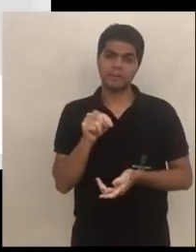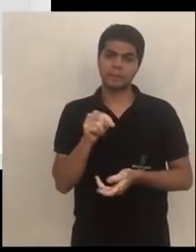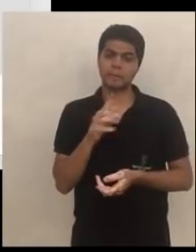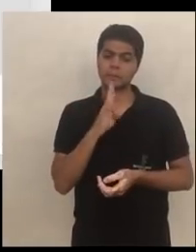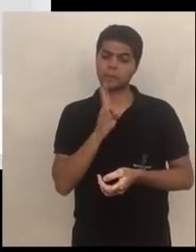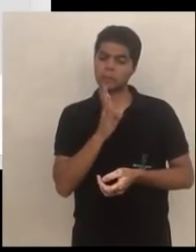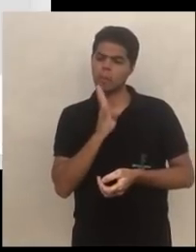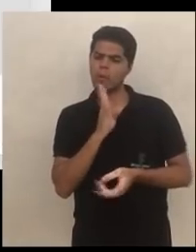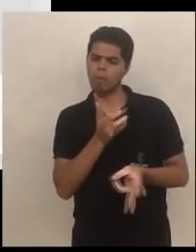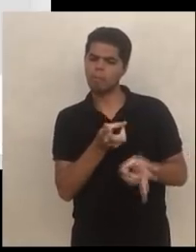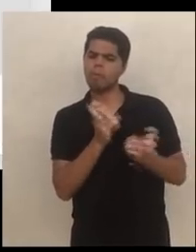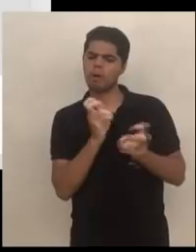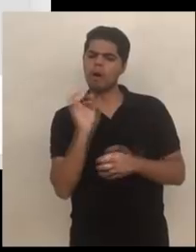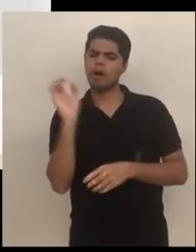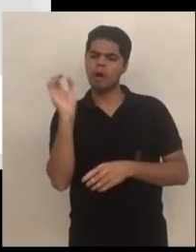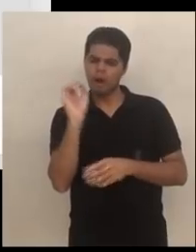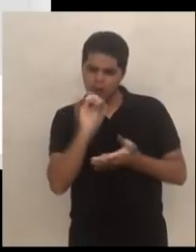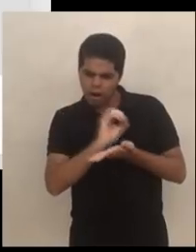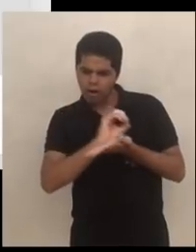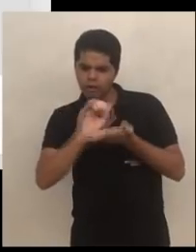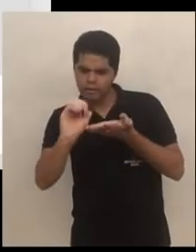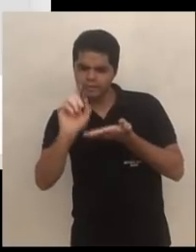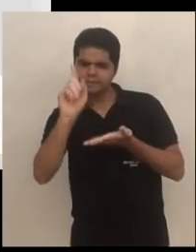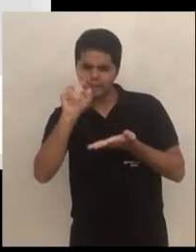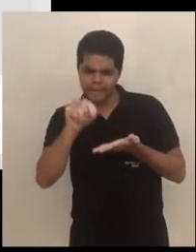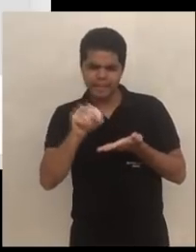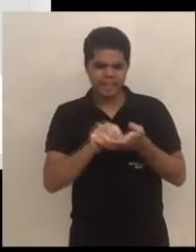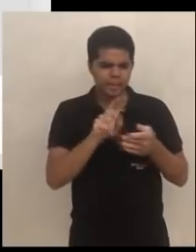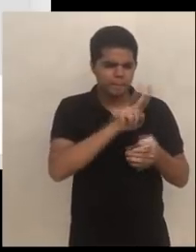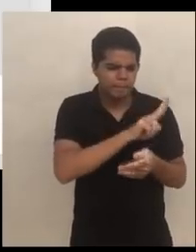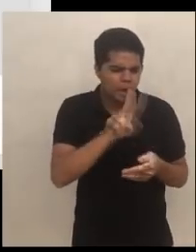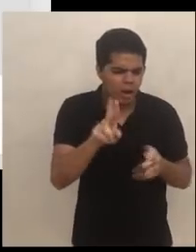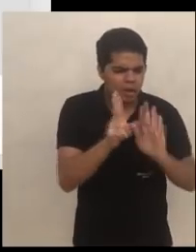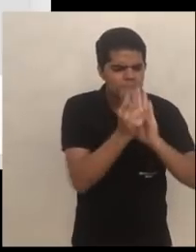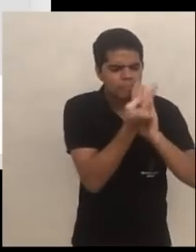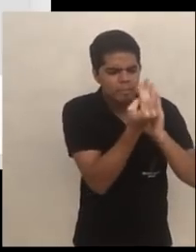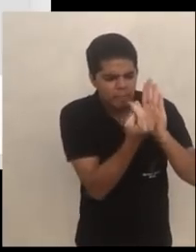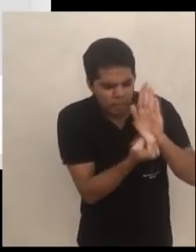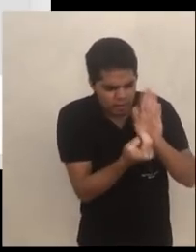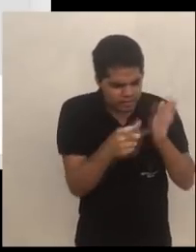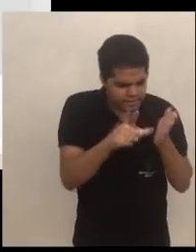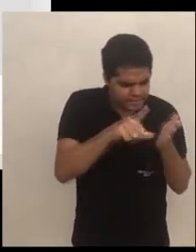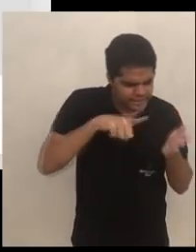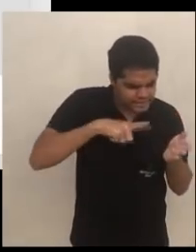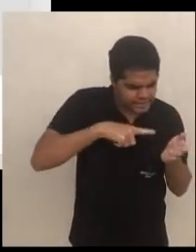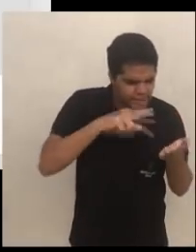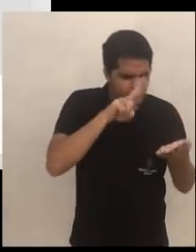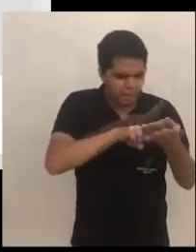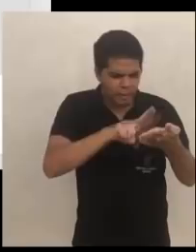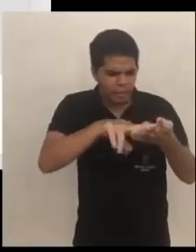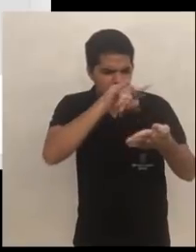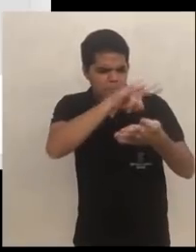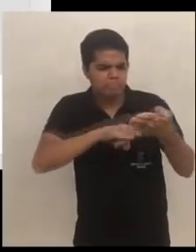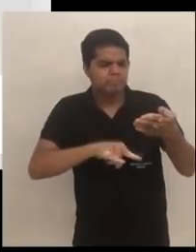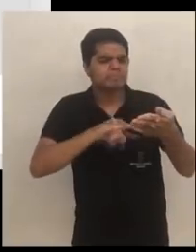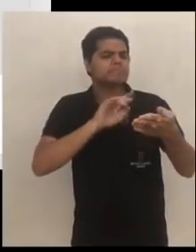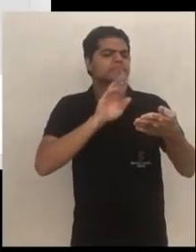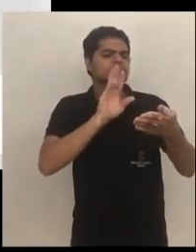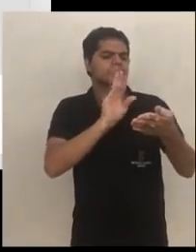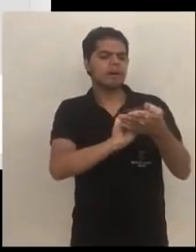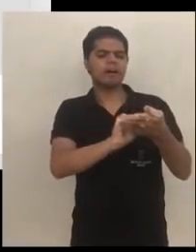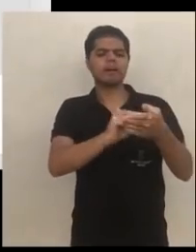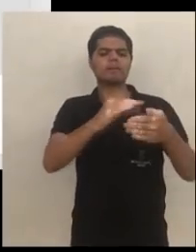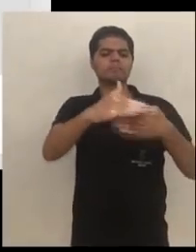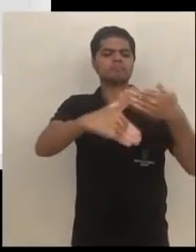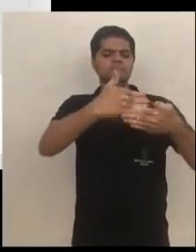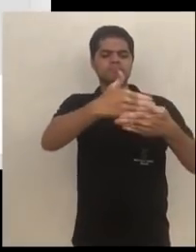orgânico. Então a questão de observar o selo, observar os certificados, isso é muito importante para você ali já ter uma informação se